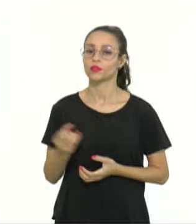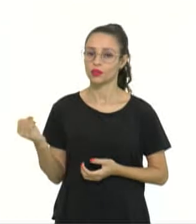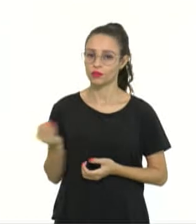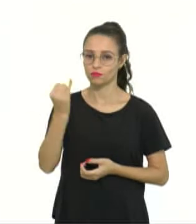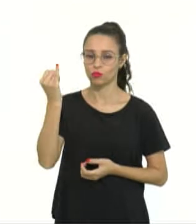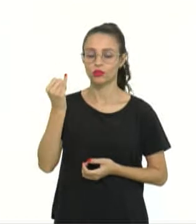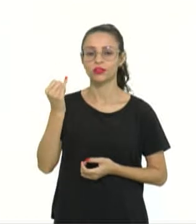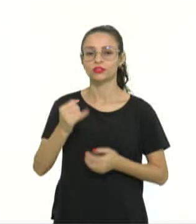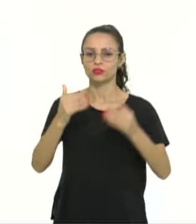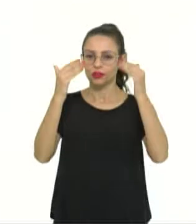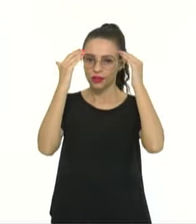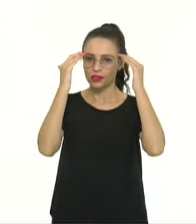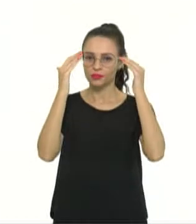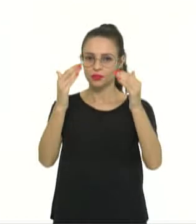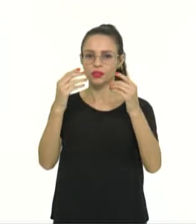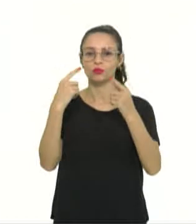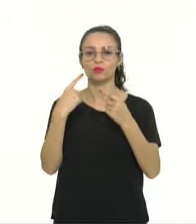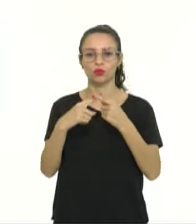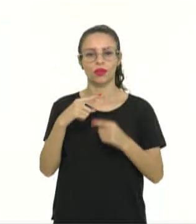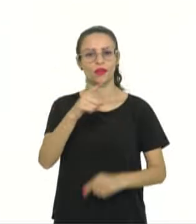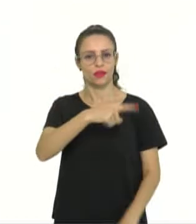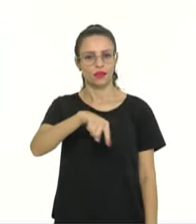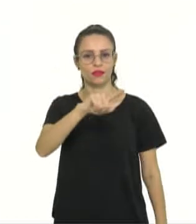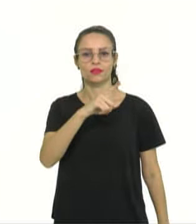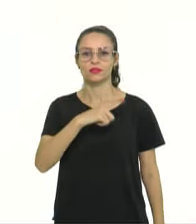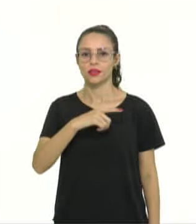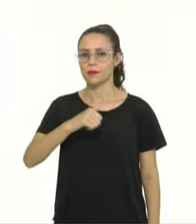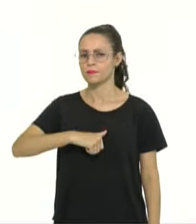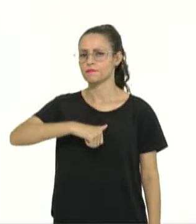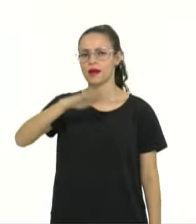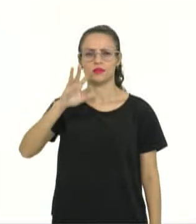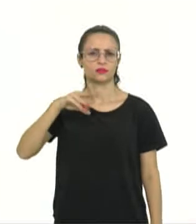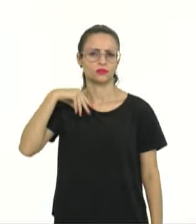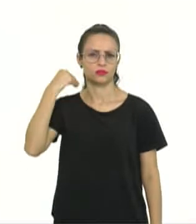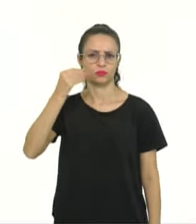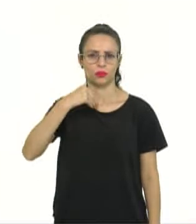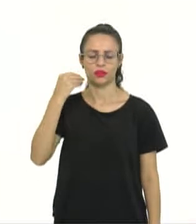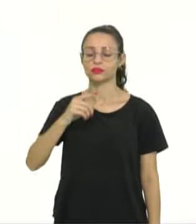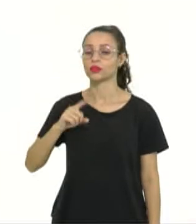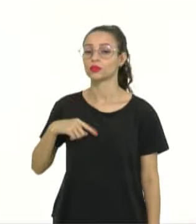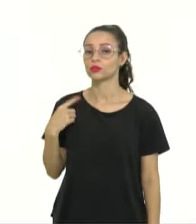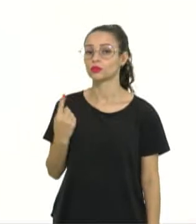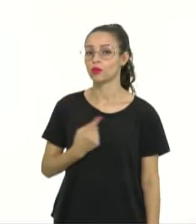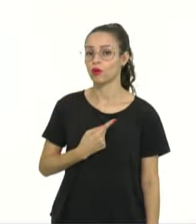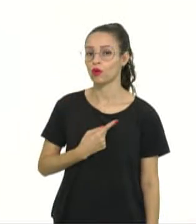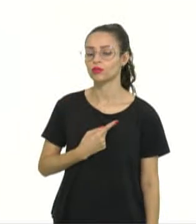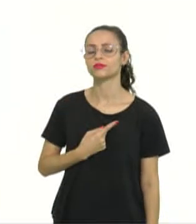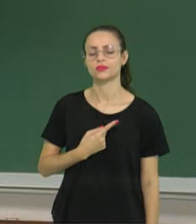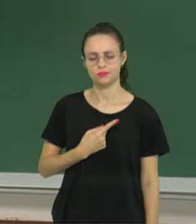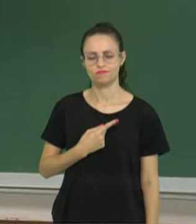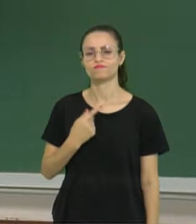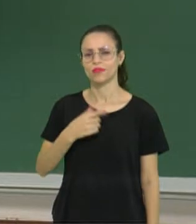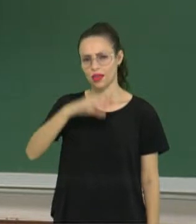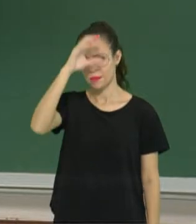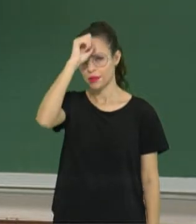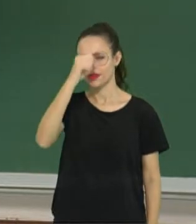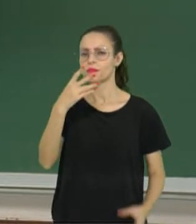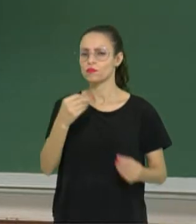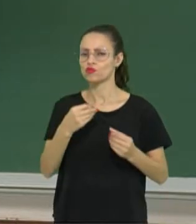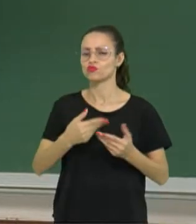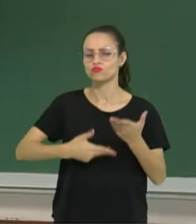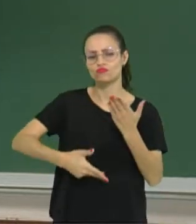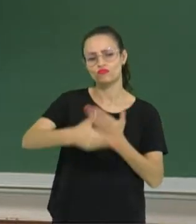importante respeitarmos porque eles têm muito mais experiência e nós temos muito a aprender com a sua